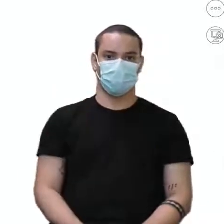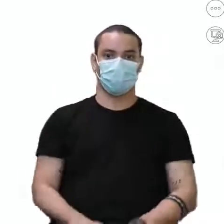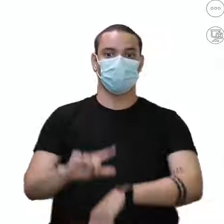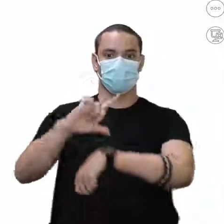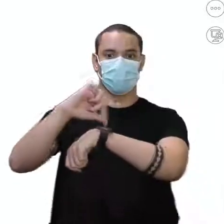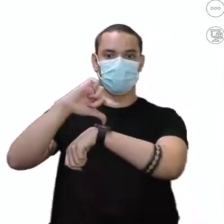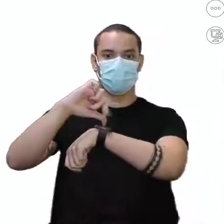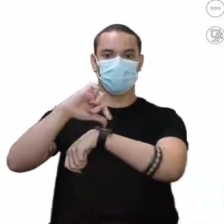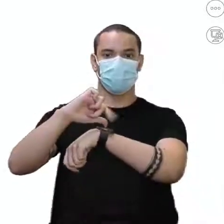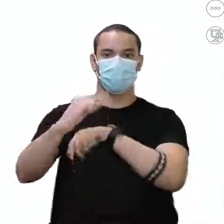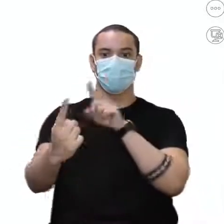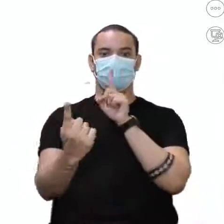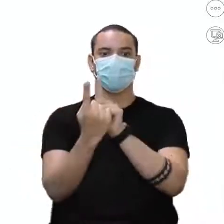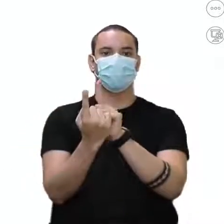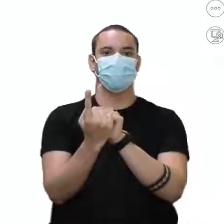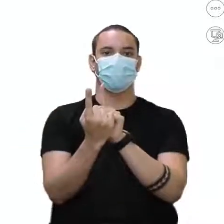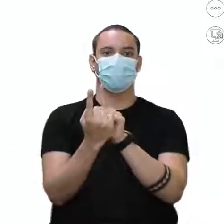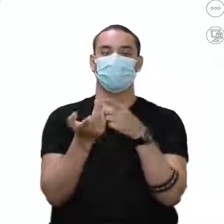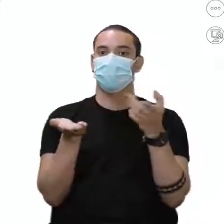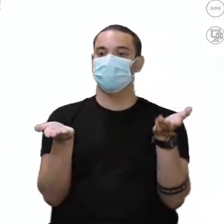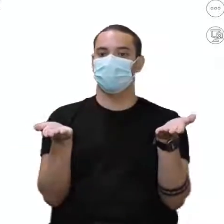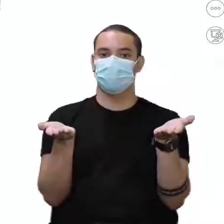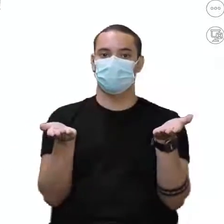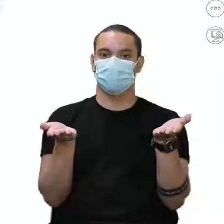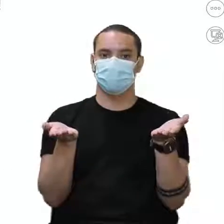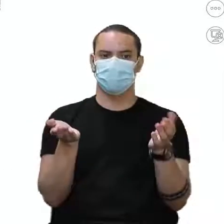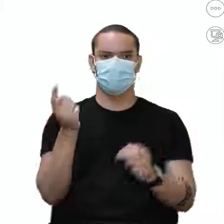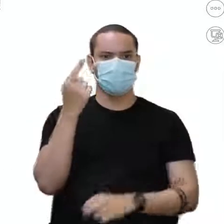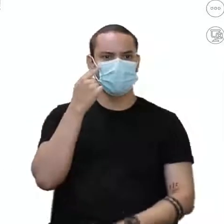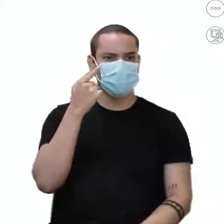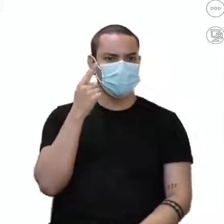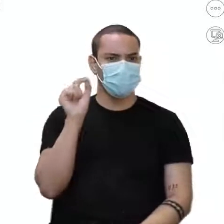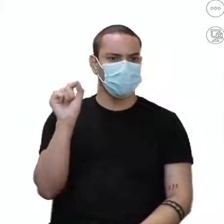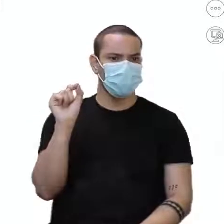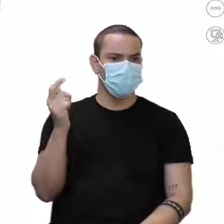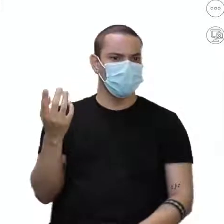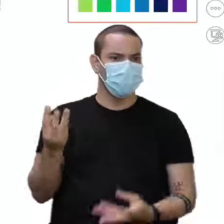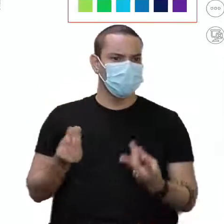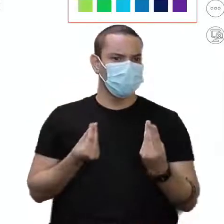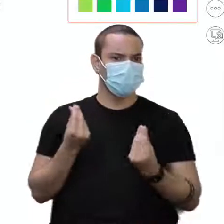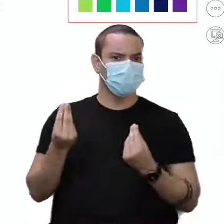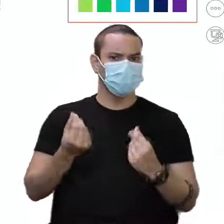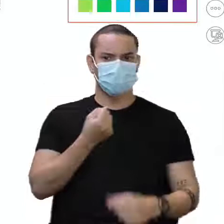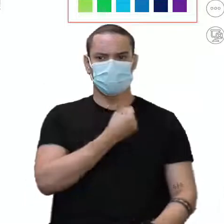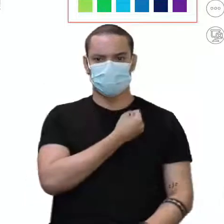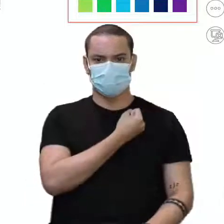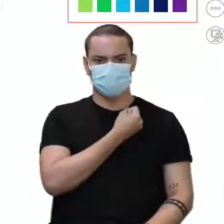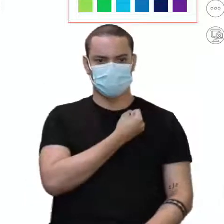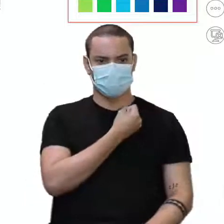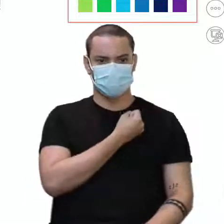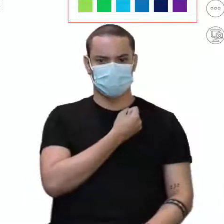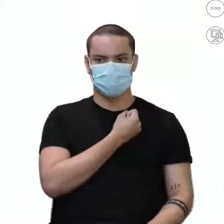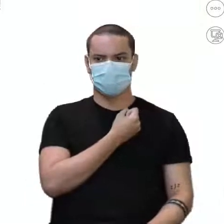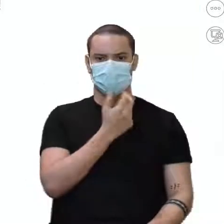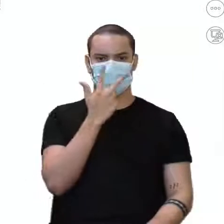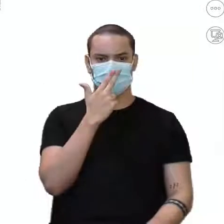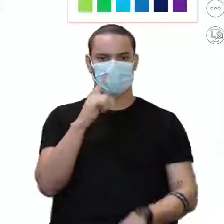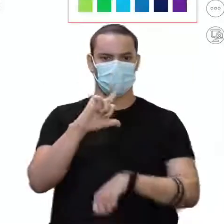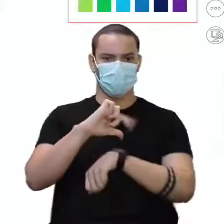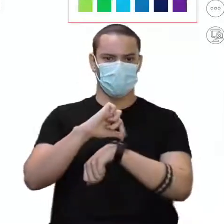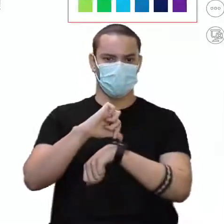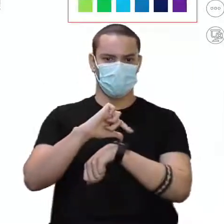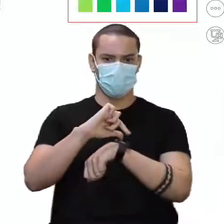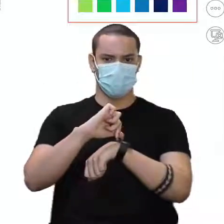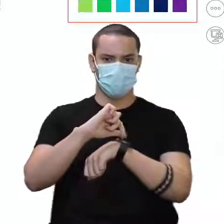Qual é o horário de atendimento do lugar? Eu vou atrás de números que estão parecendo com